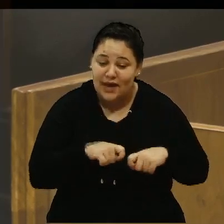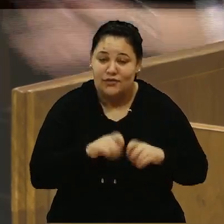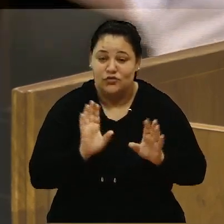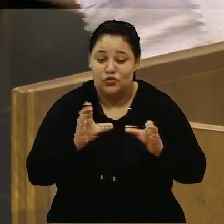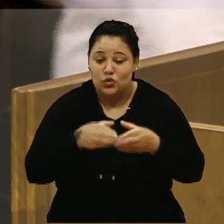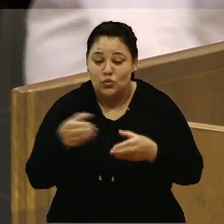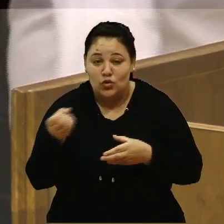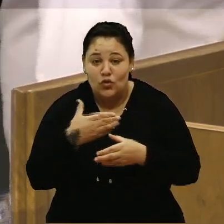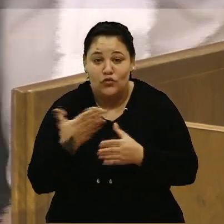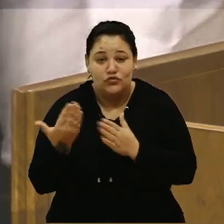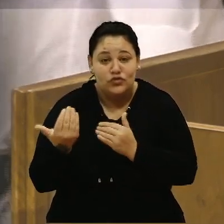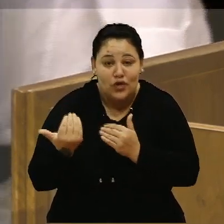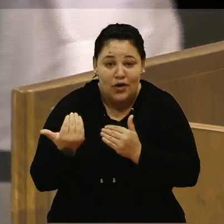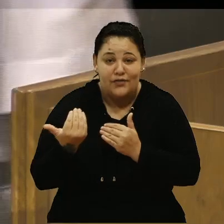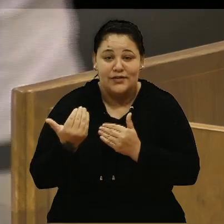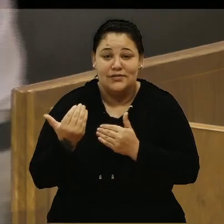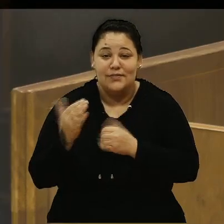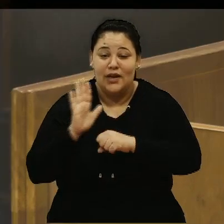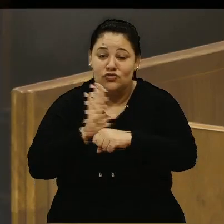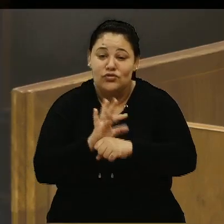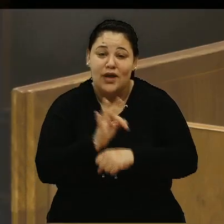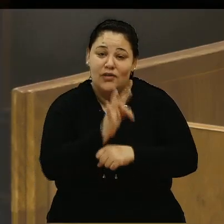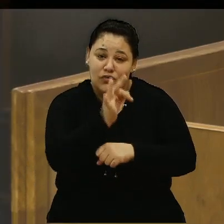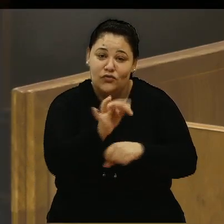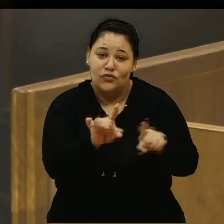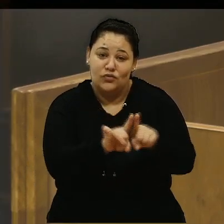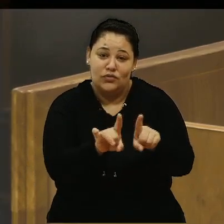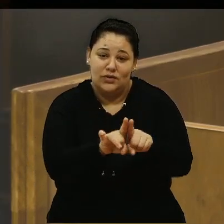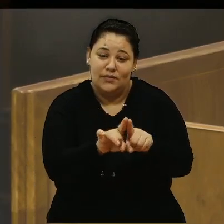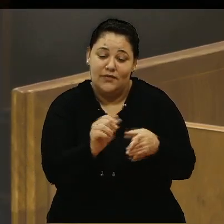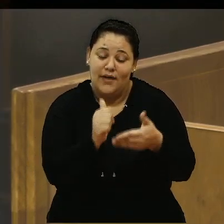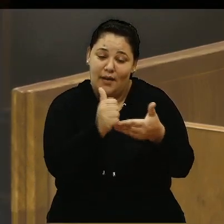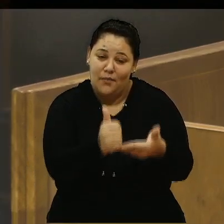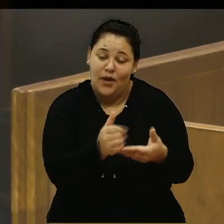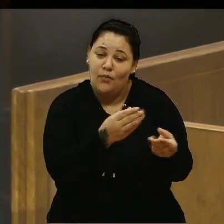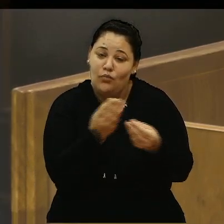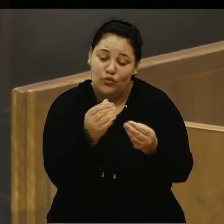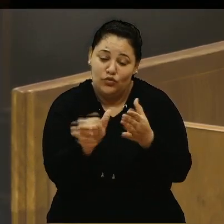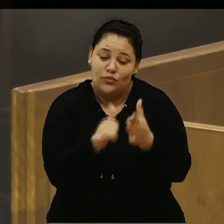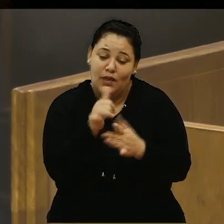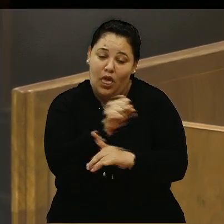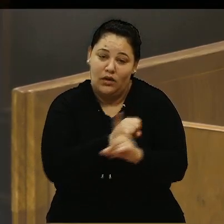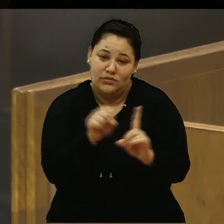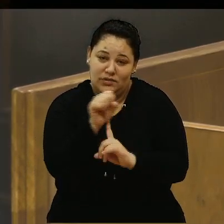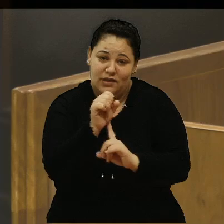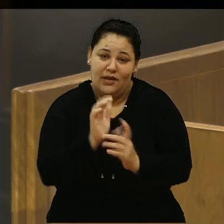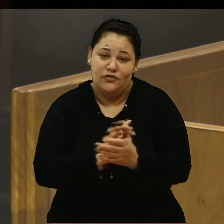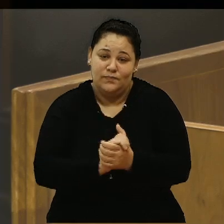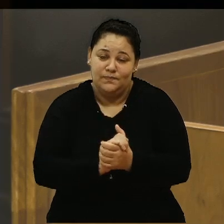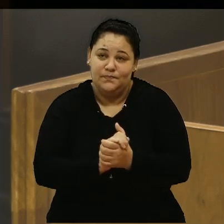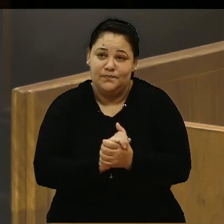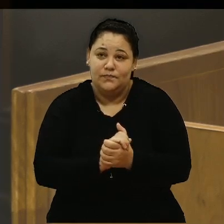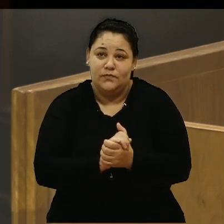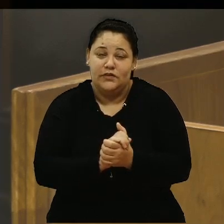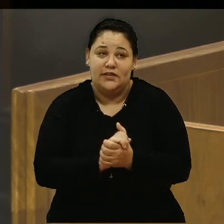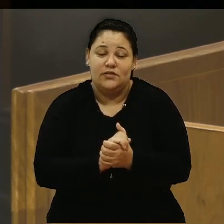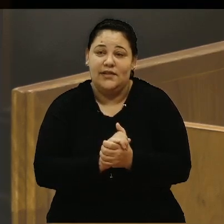geração que no futuro vai ajudar melhor a nossa sociedade.